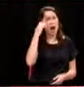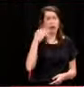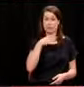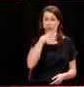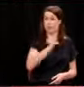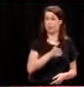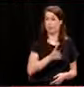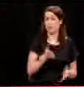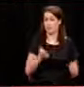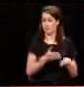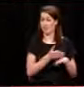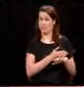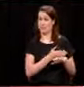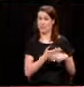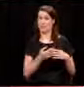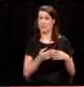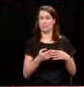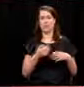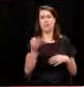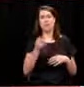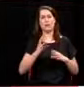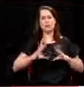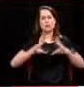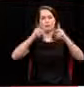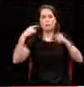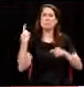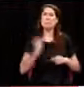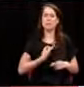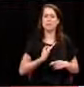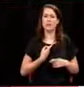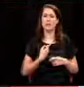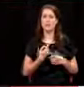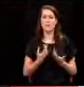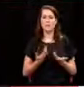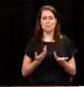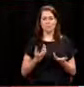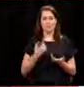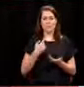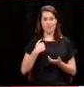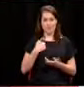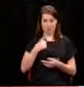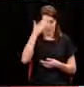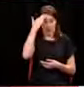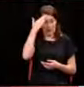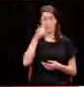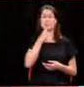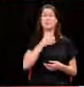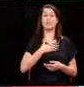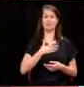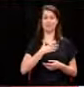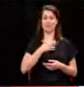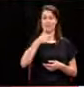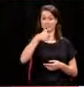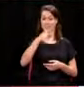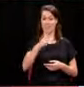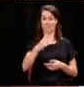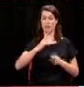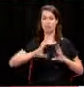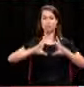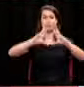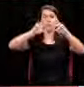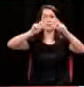que temos que evoluir e cada vez melhor, a Benfica TV cada vez está a melhor a evoluir, para melhor, não para